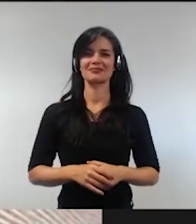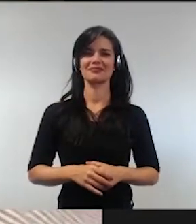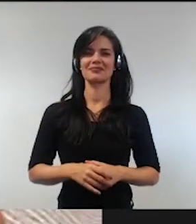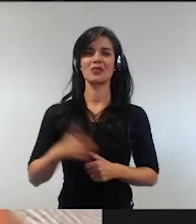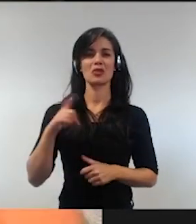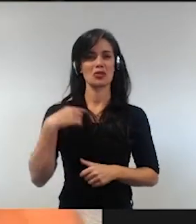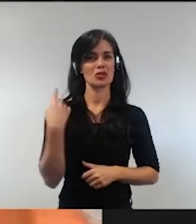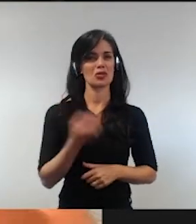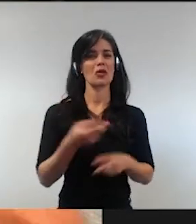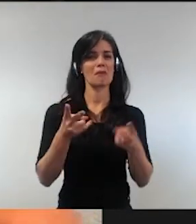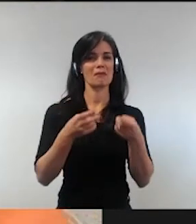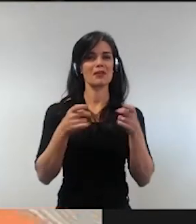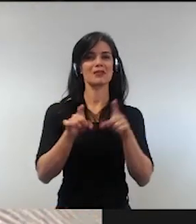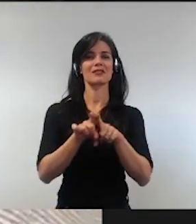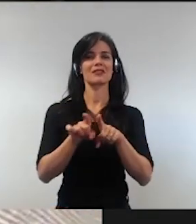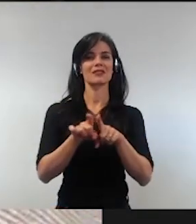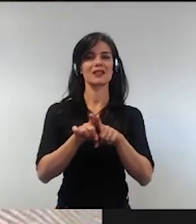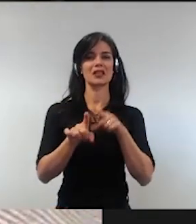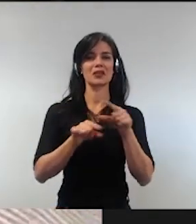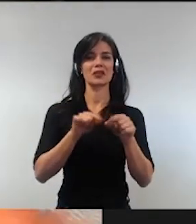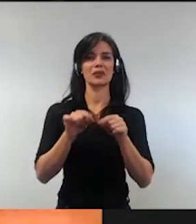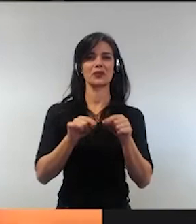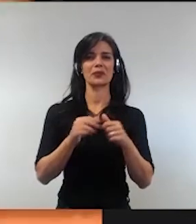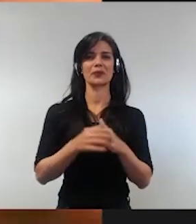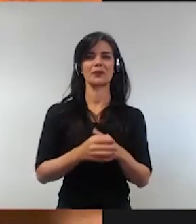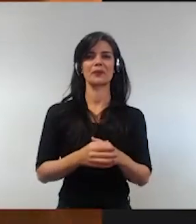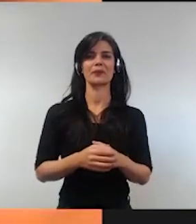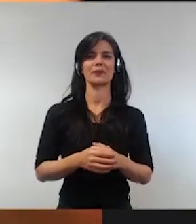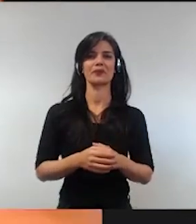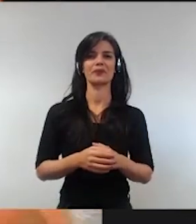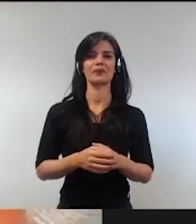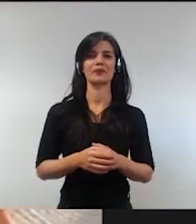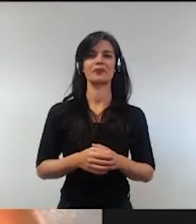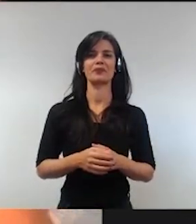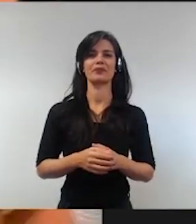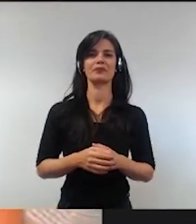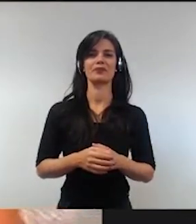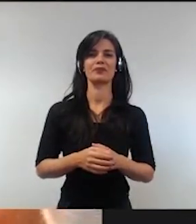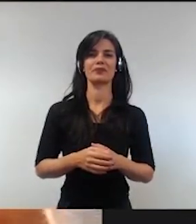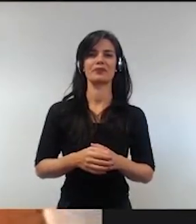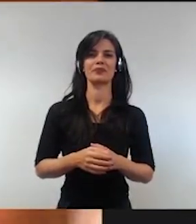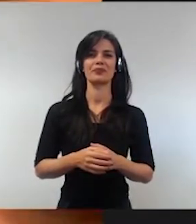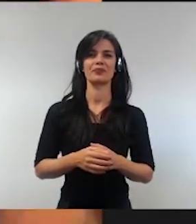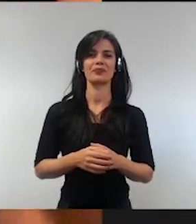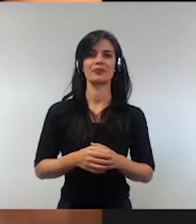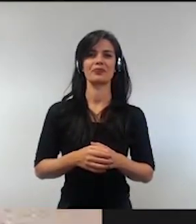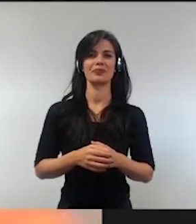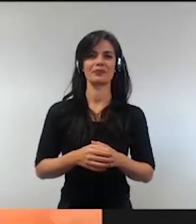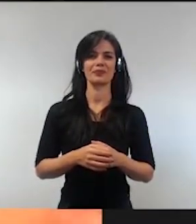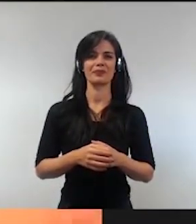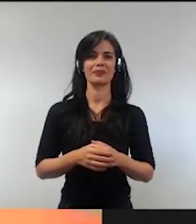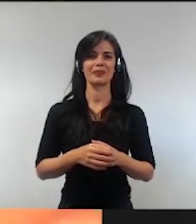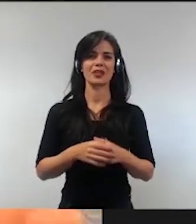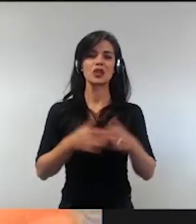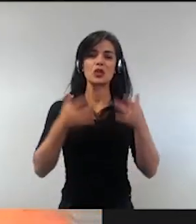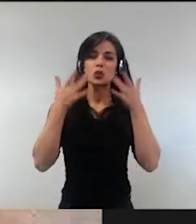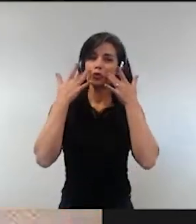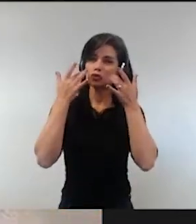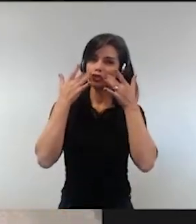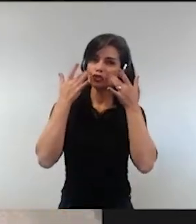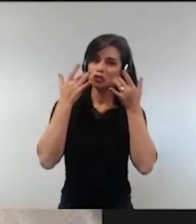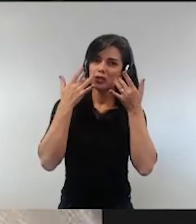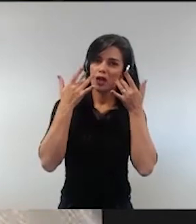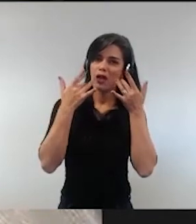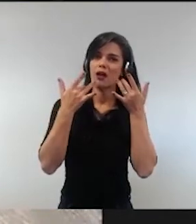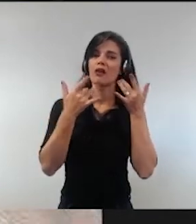Nós percebemos, na verdade, que nessa aproximação entre, no caso, o teatro antigo,